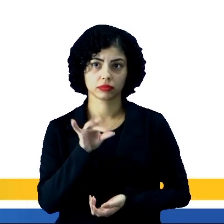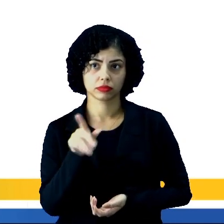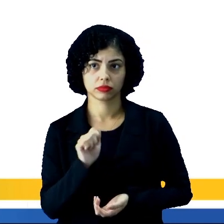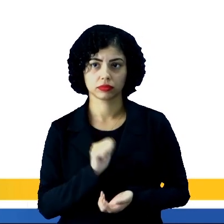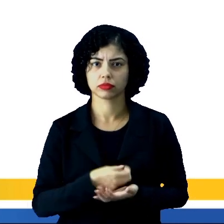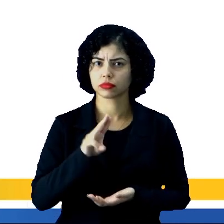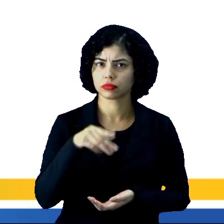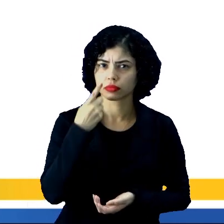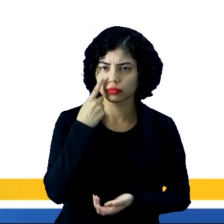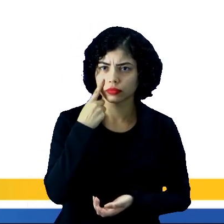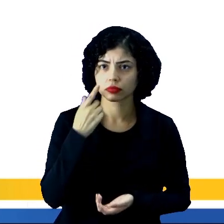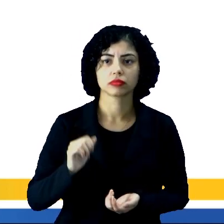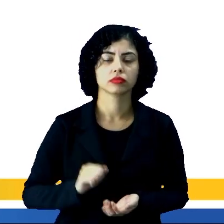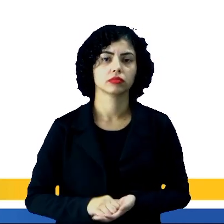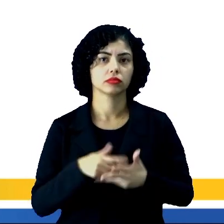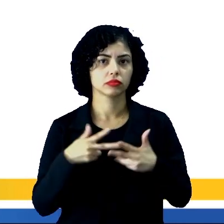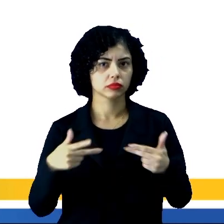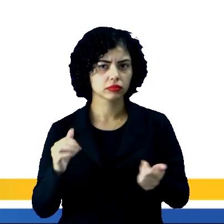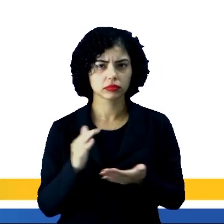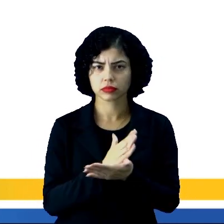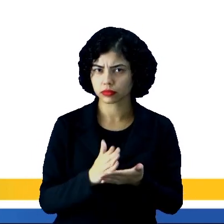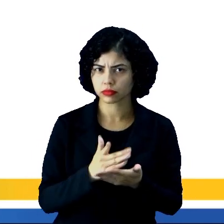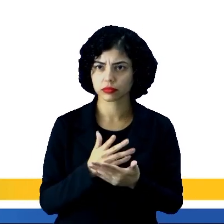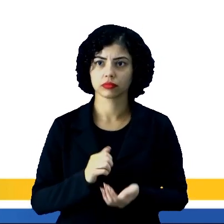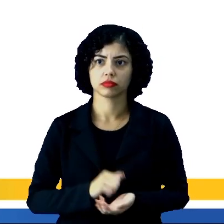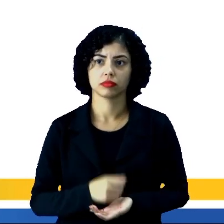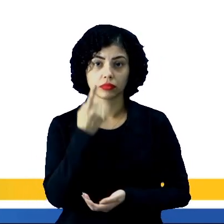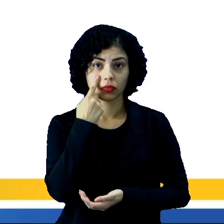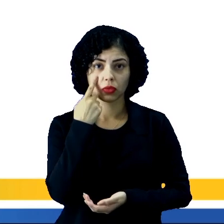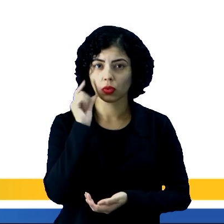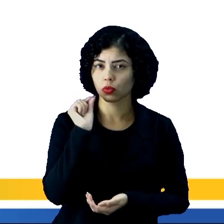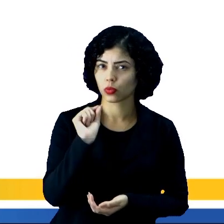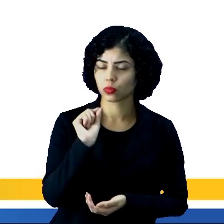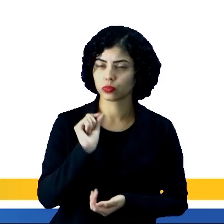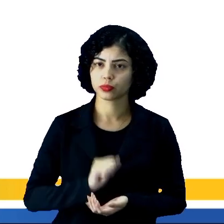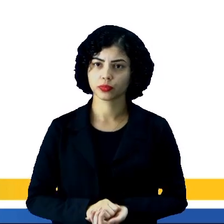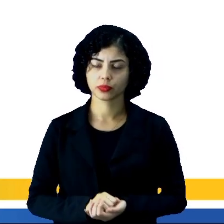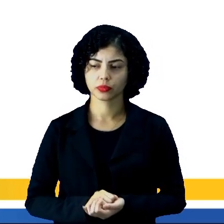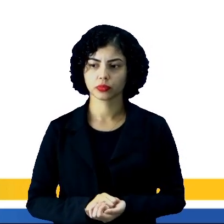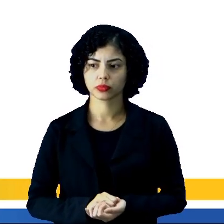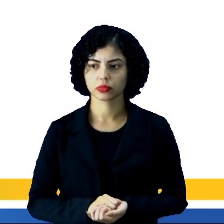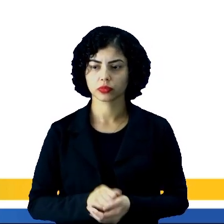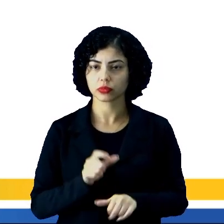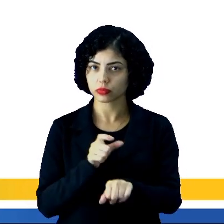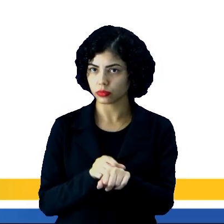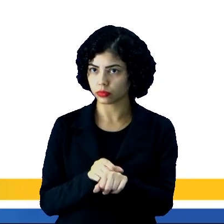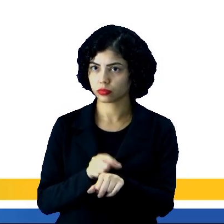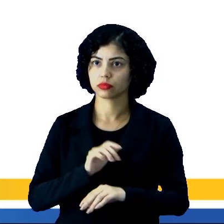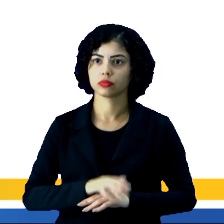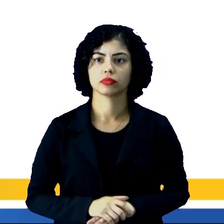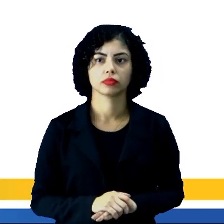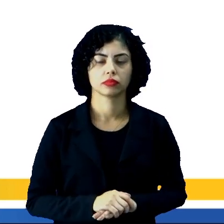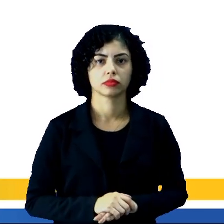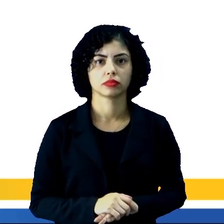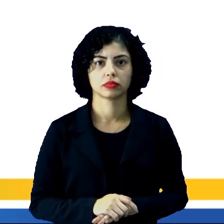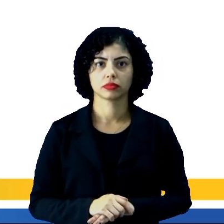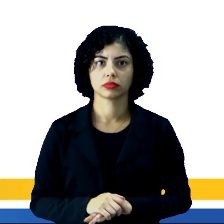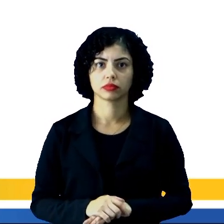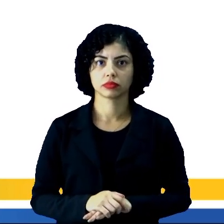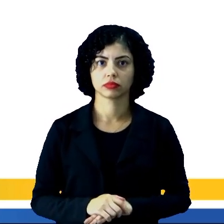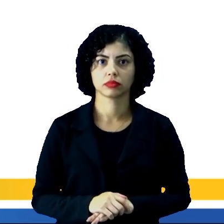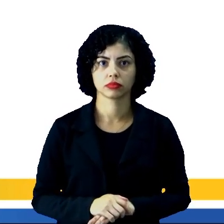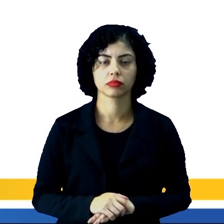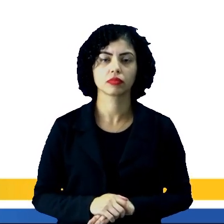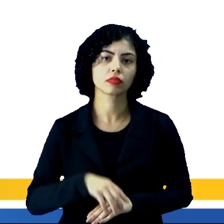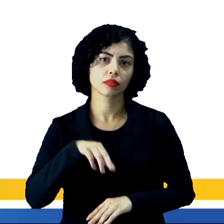Quem olha olha algo né olha o que olhou o relógio então o relógio objeto